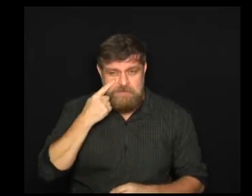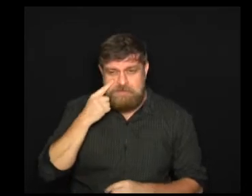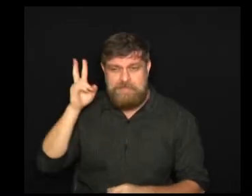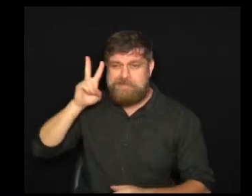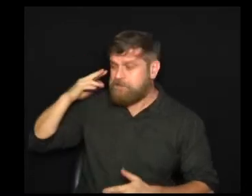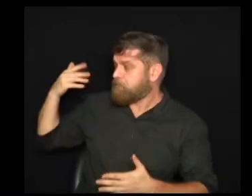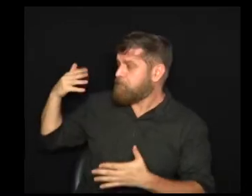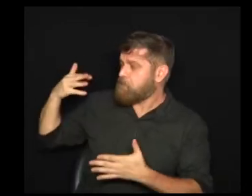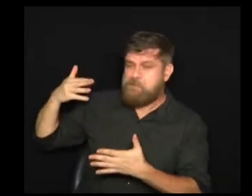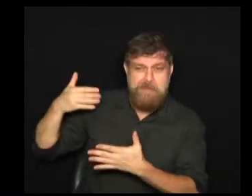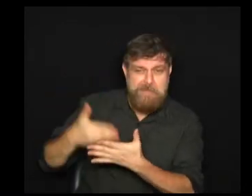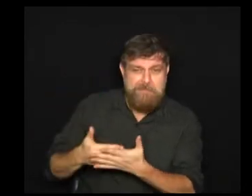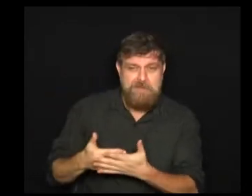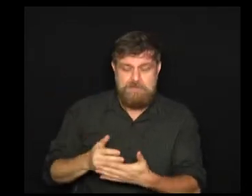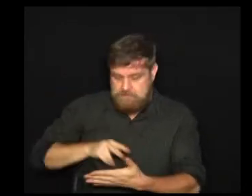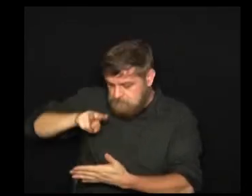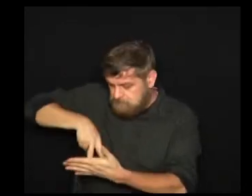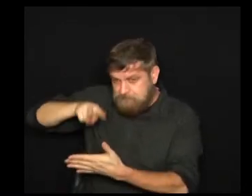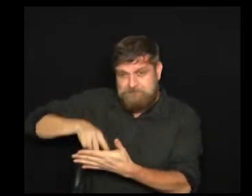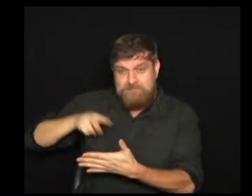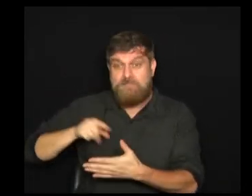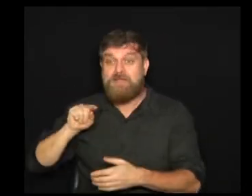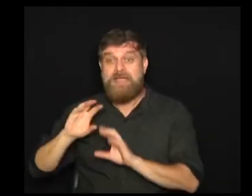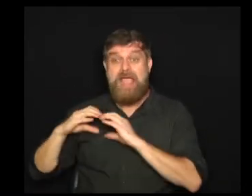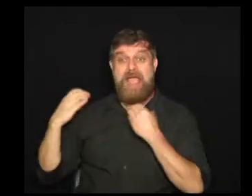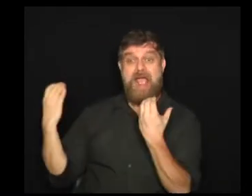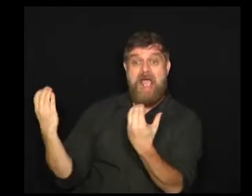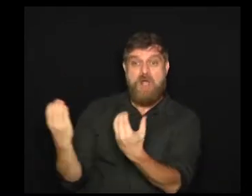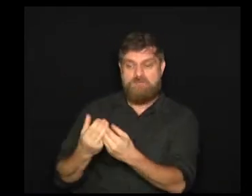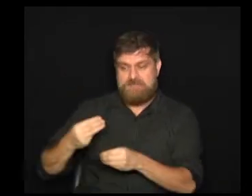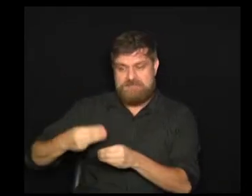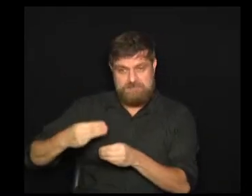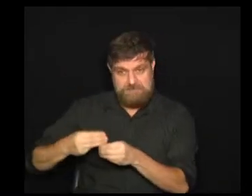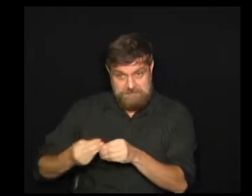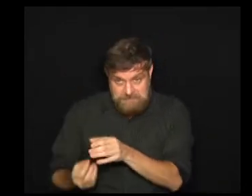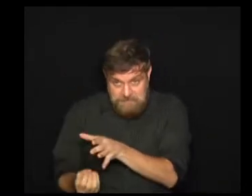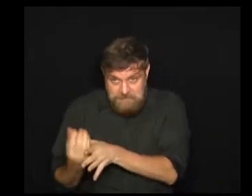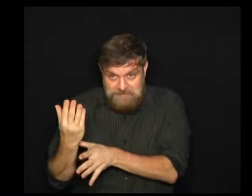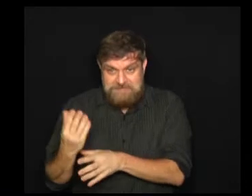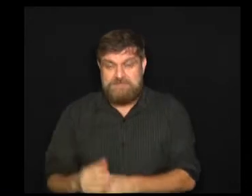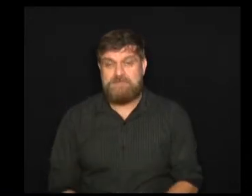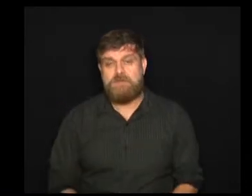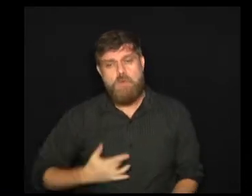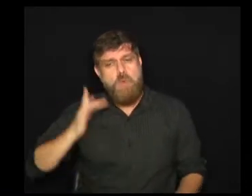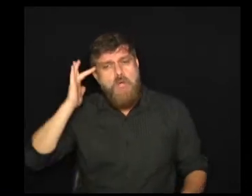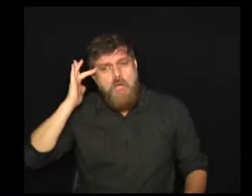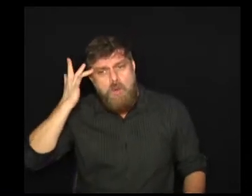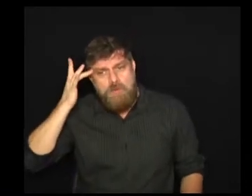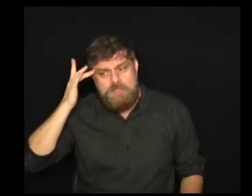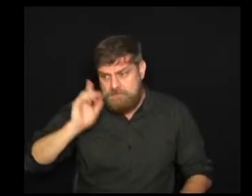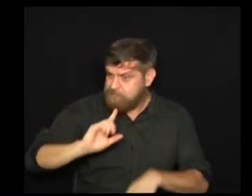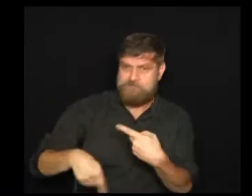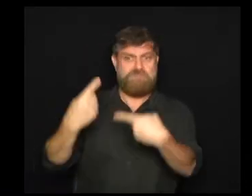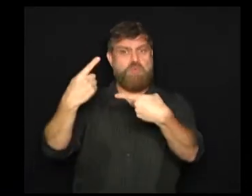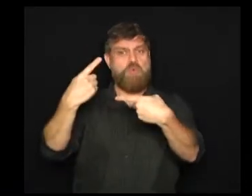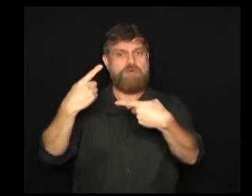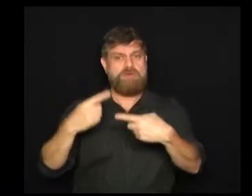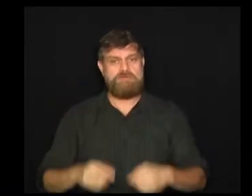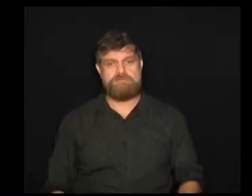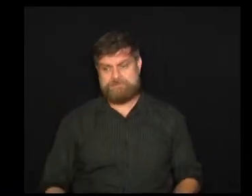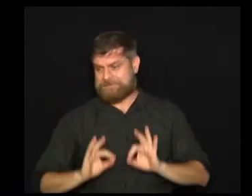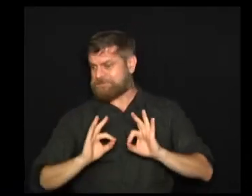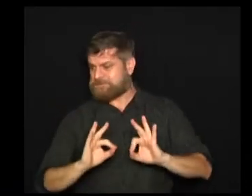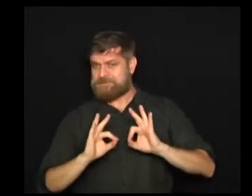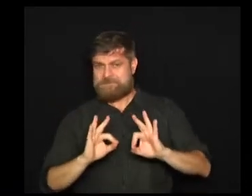históricos, principalmente dos históricos recentes das conferências municipais que nós tivemos, eu acho que foi um ganho muito grande, viu, Jorge?